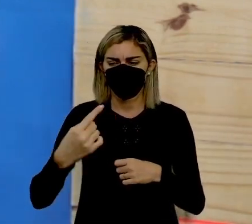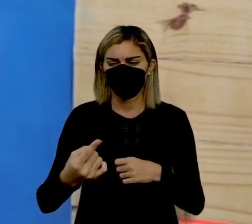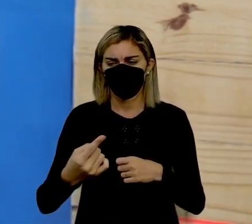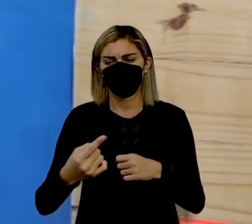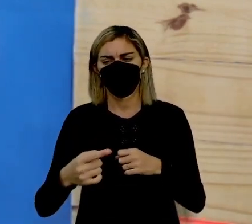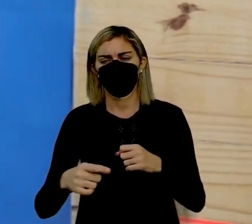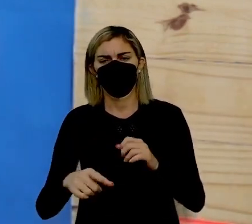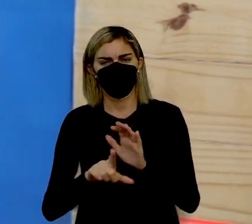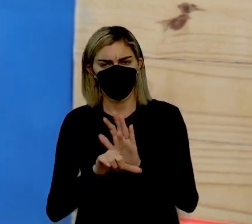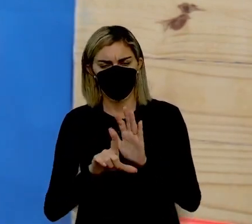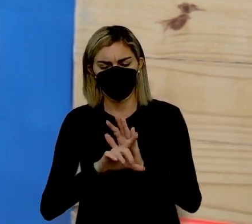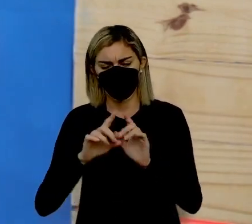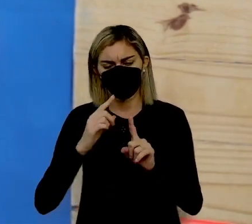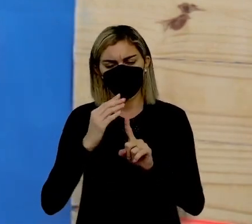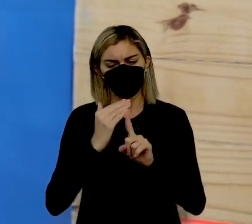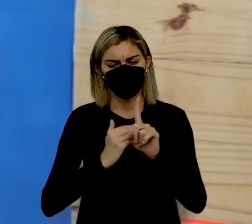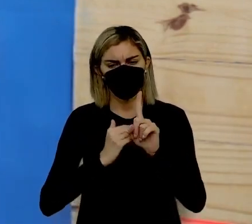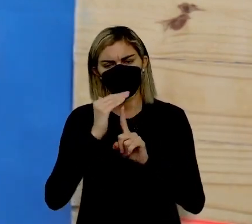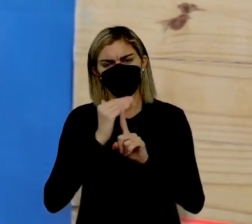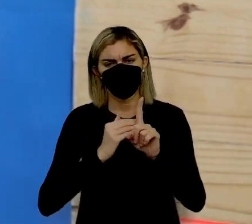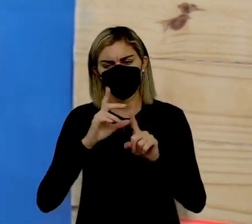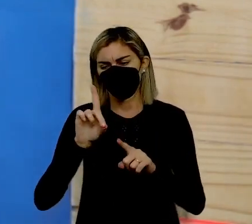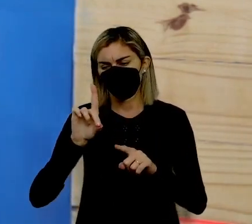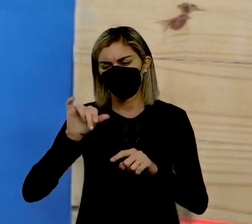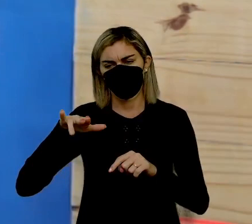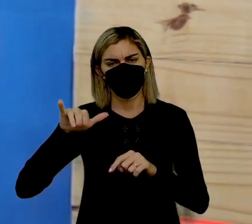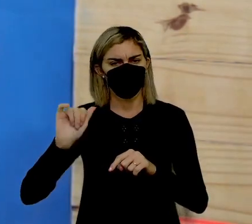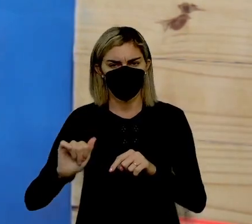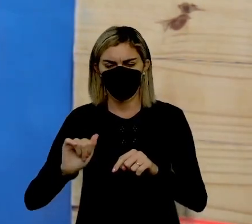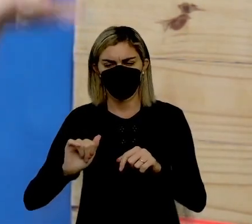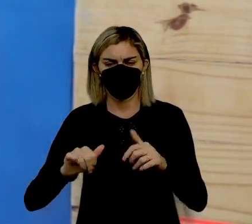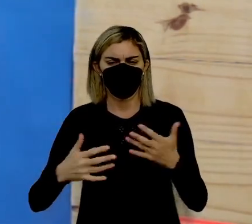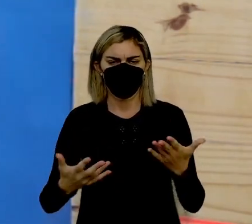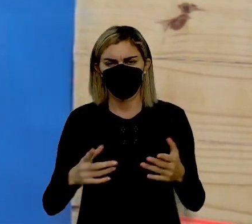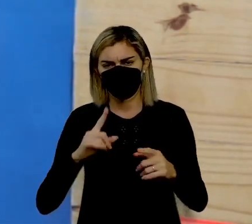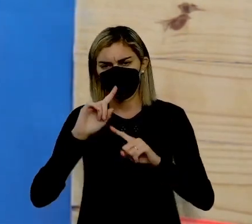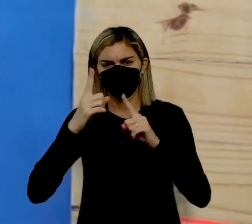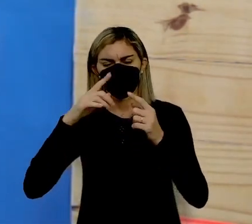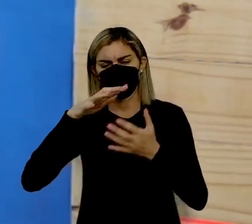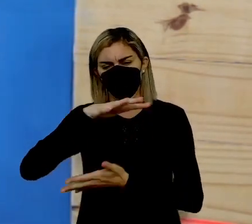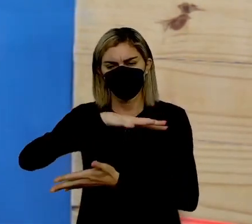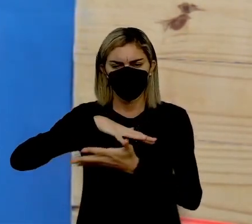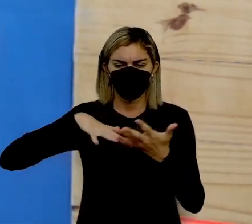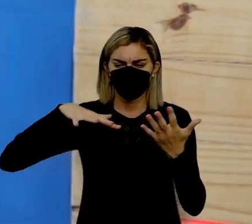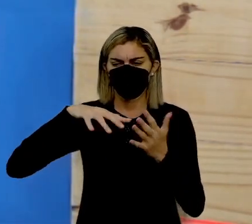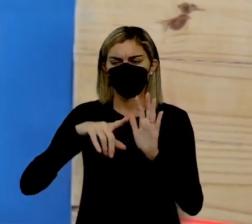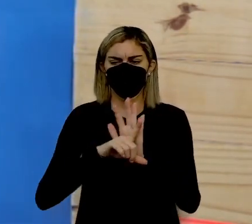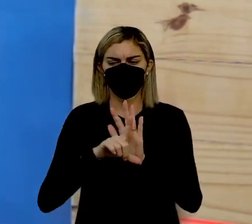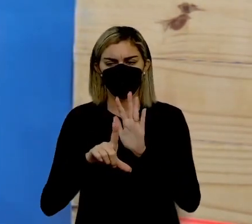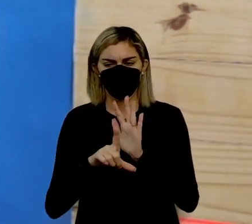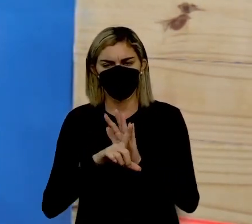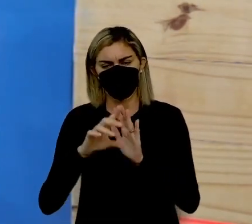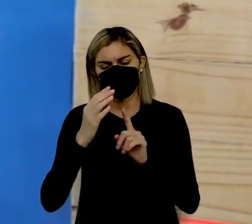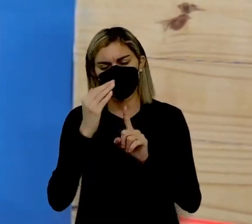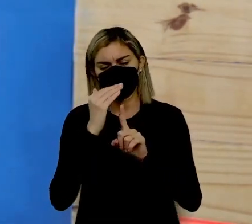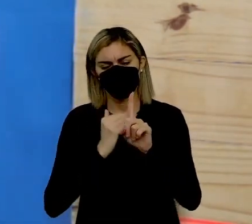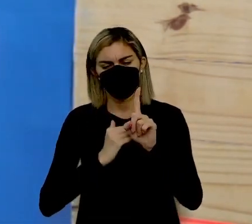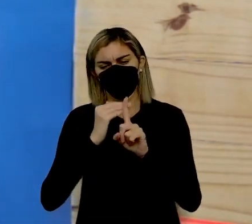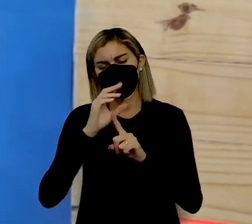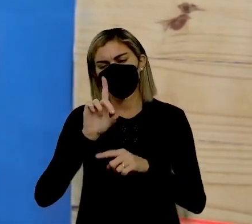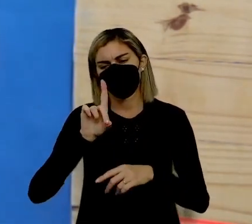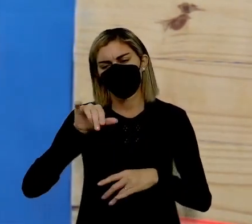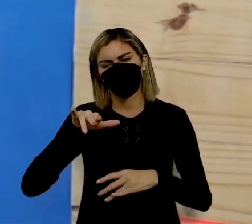da termodinâmica que não se abala. Quem manda no universo são as leis da termodinâmica. Então